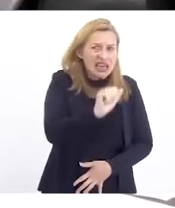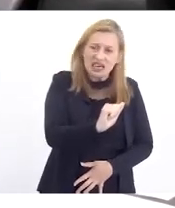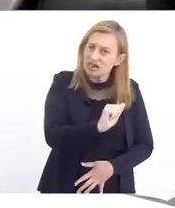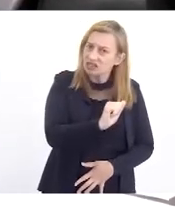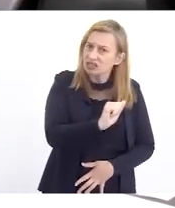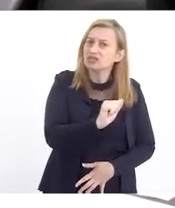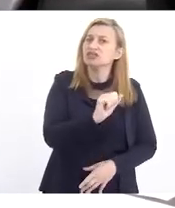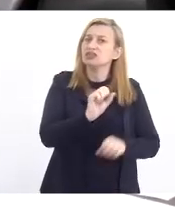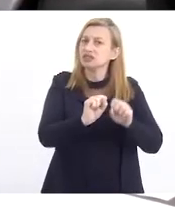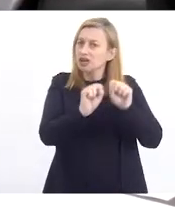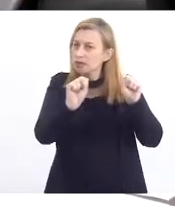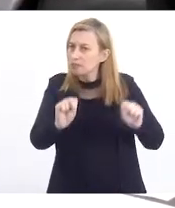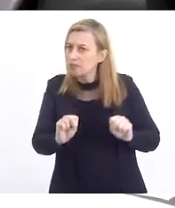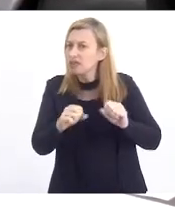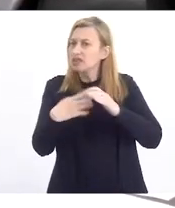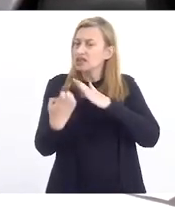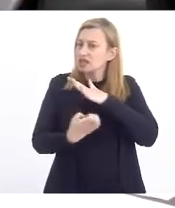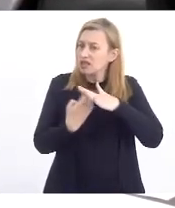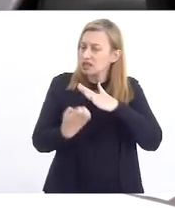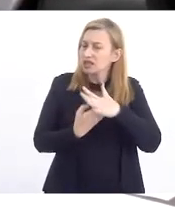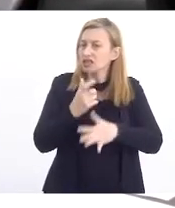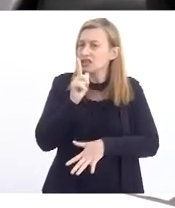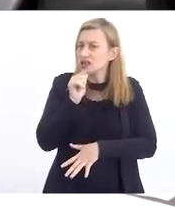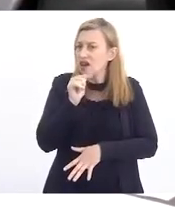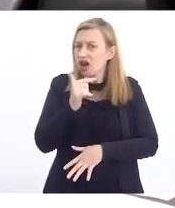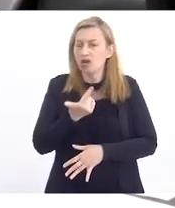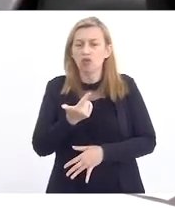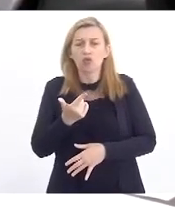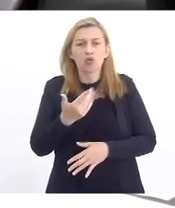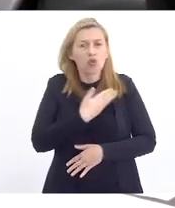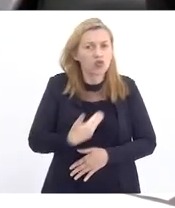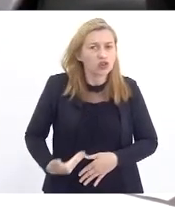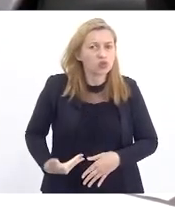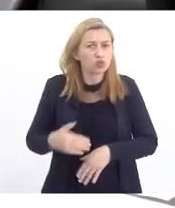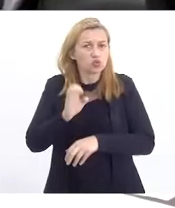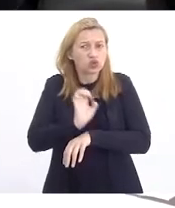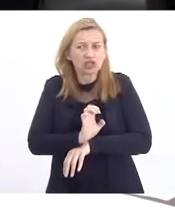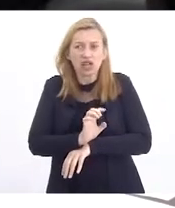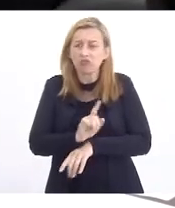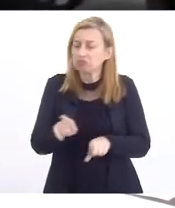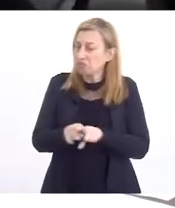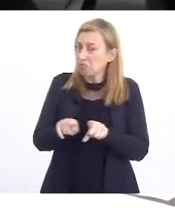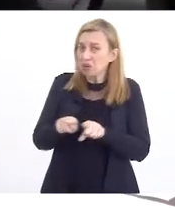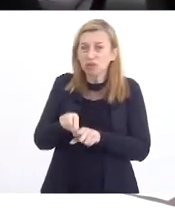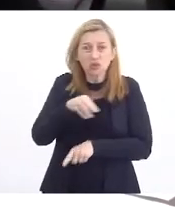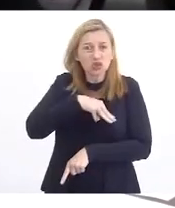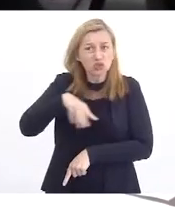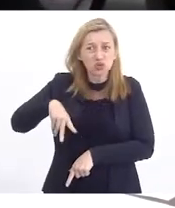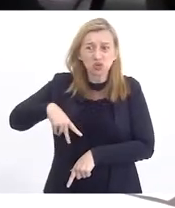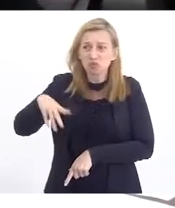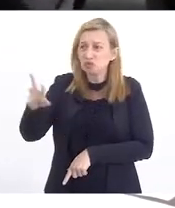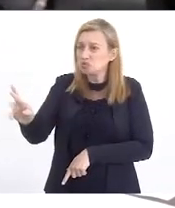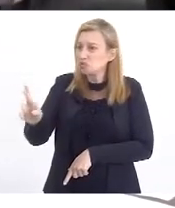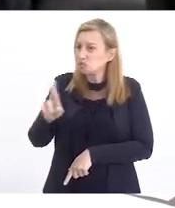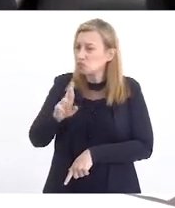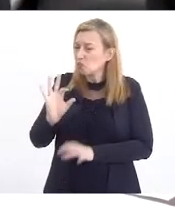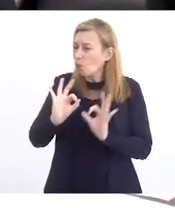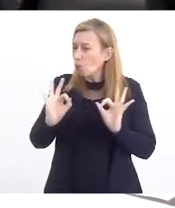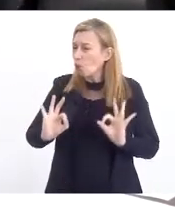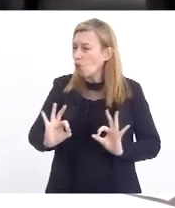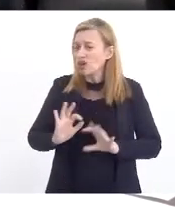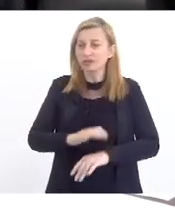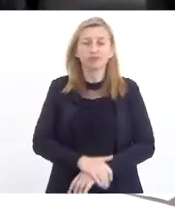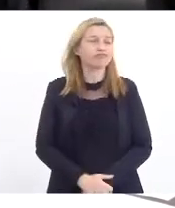da SEDAI, do governo do Estado, nem do Ministério Público sobre esse tema. Um tema